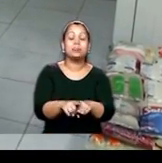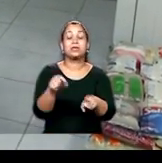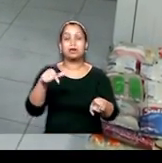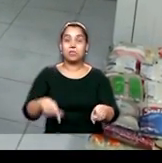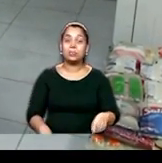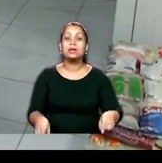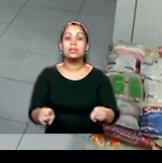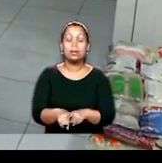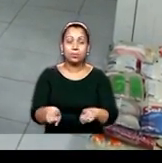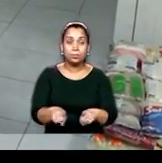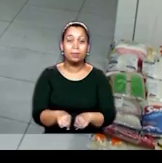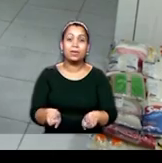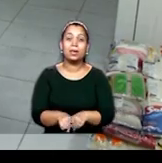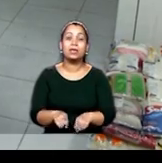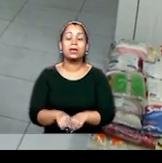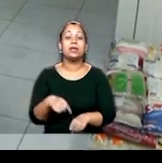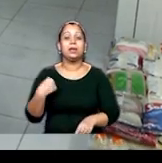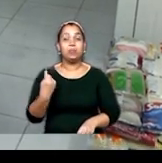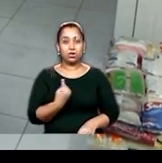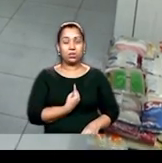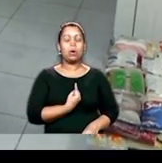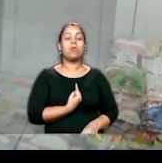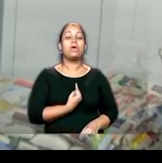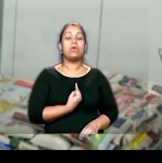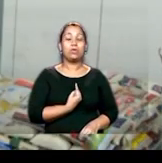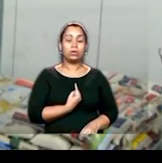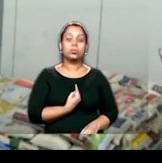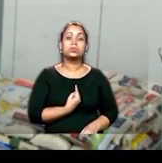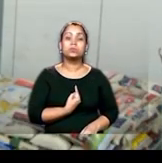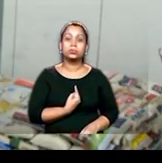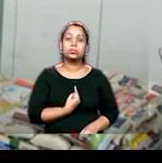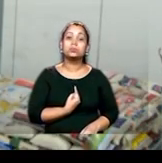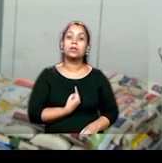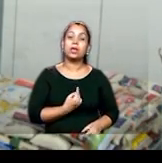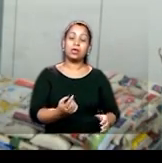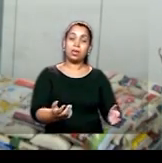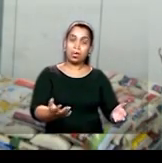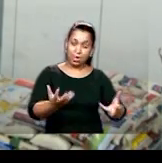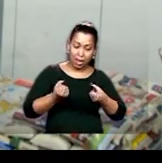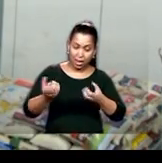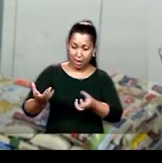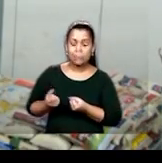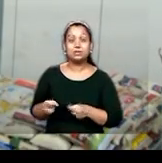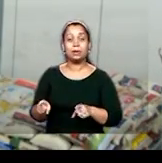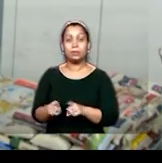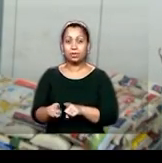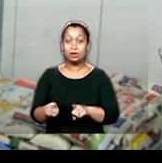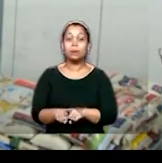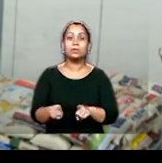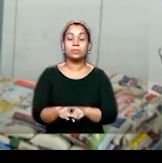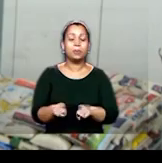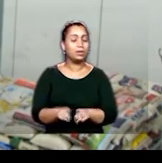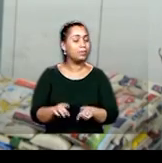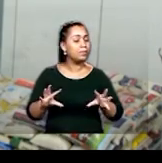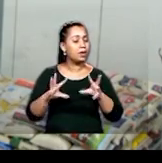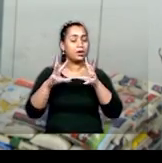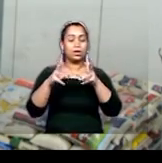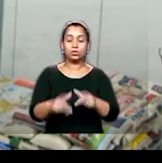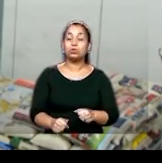que também a gente faz também a arrecadação, que são também mandados para todas